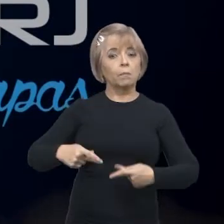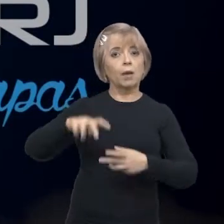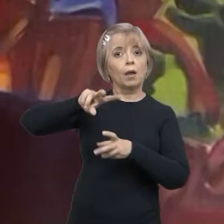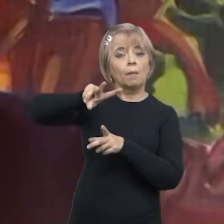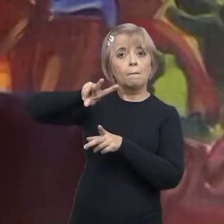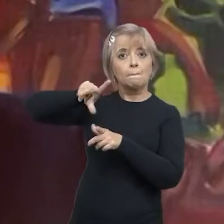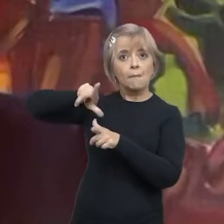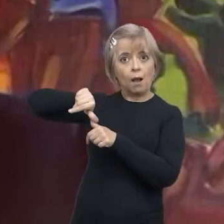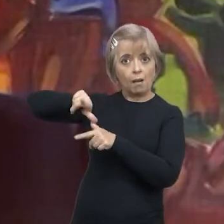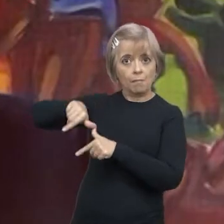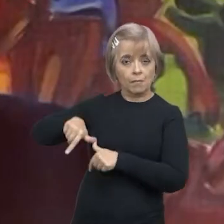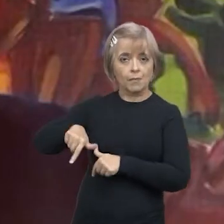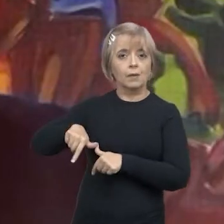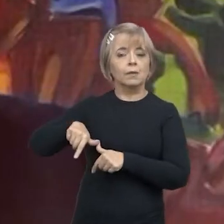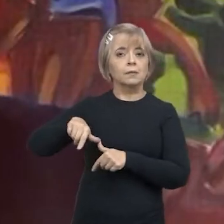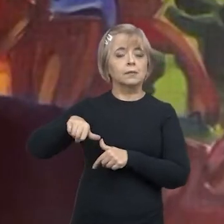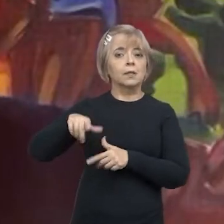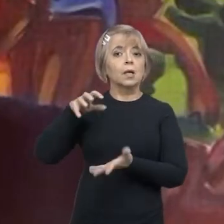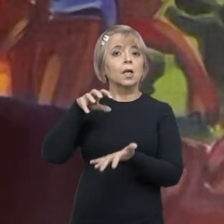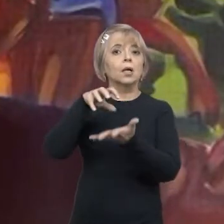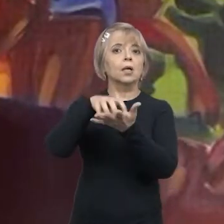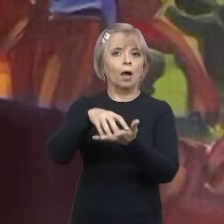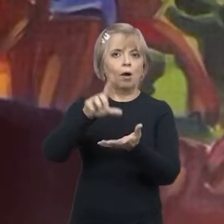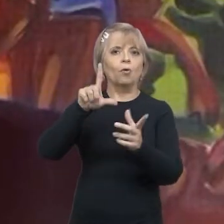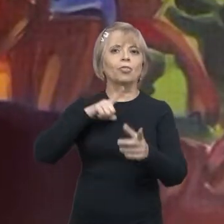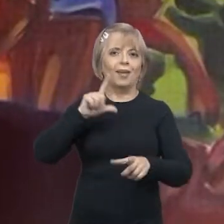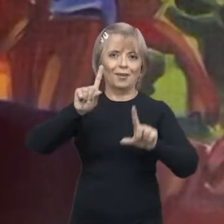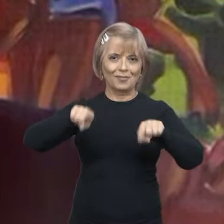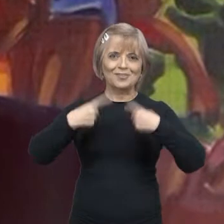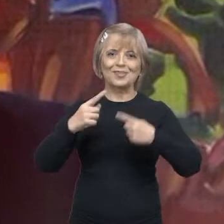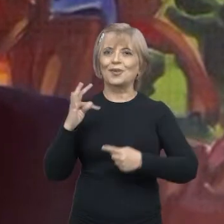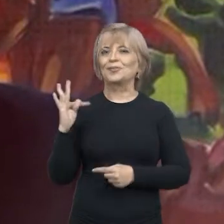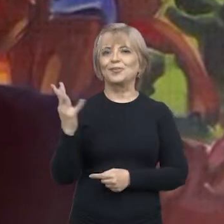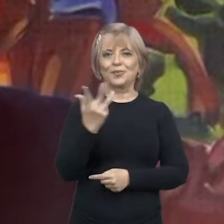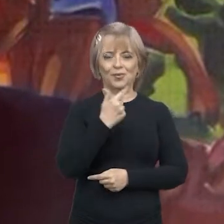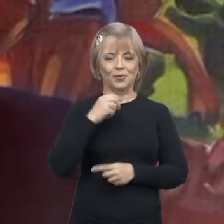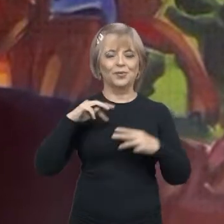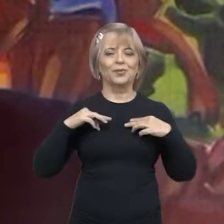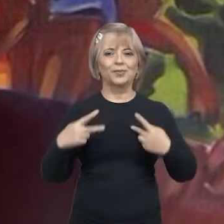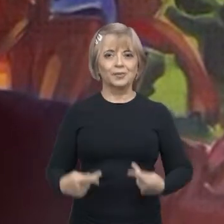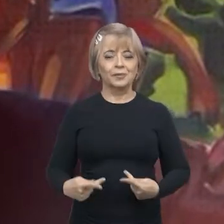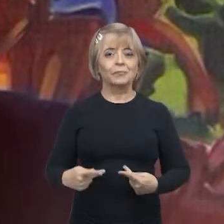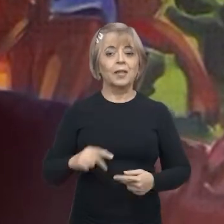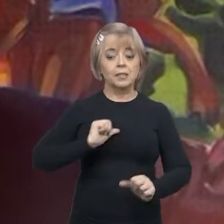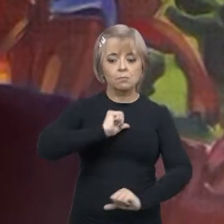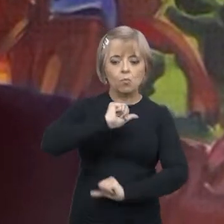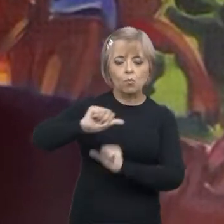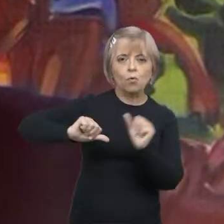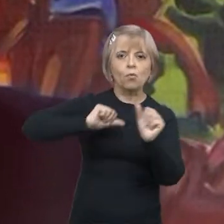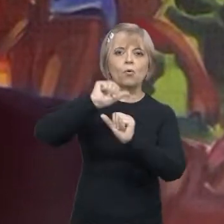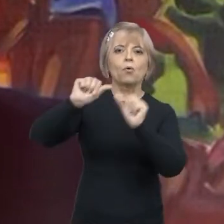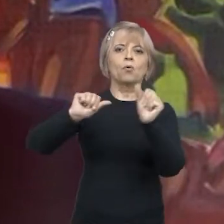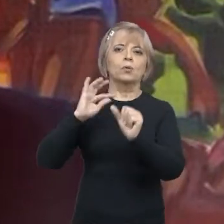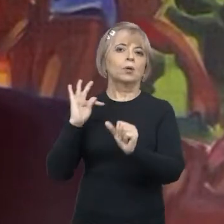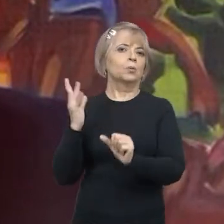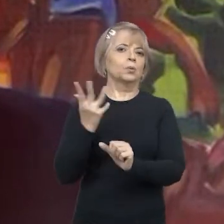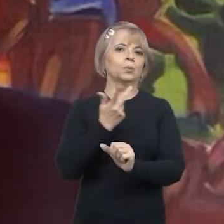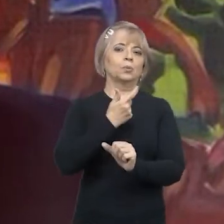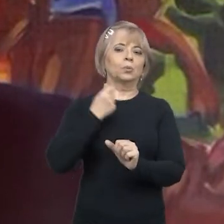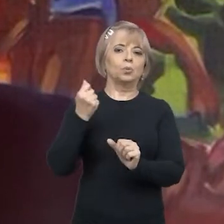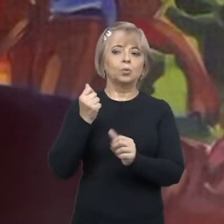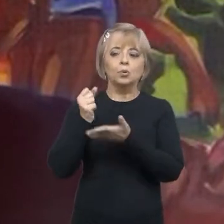Meio Ambiente tem se visto diante desse desafio, como, aliás, é o desafio de todos nós, de fazer essa transição, de oferecer